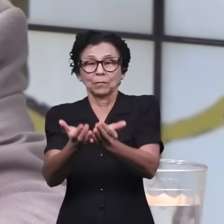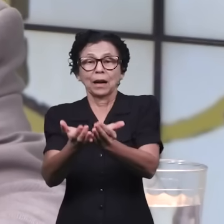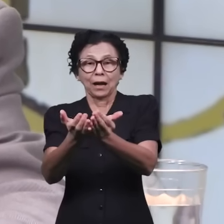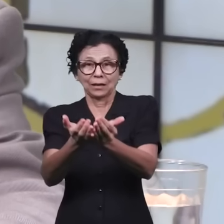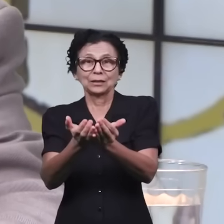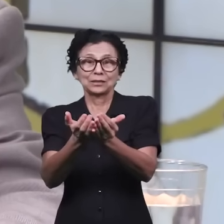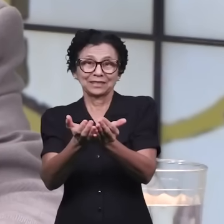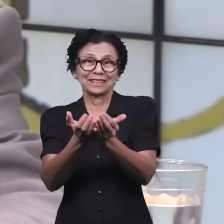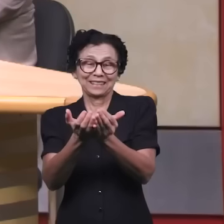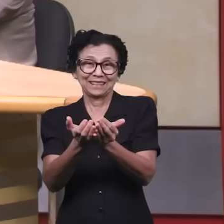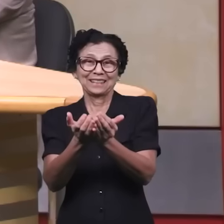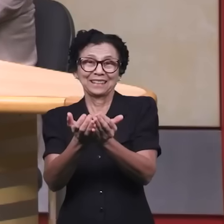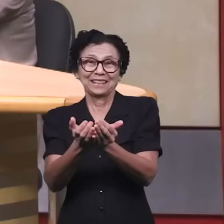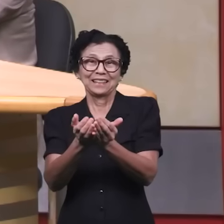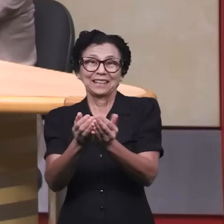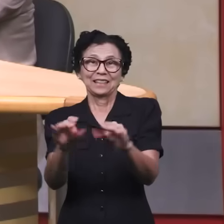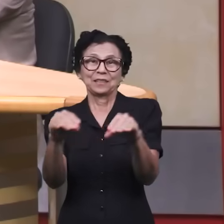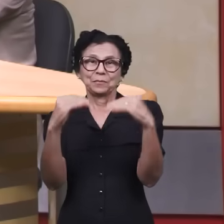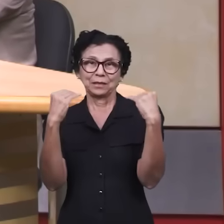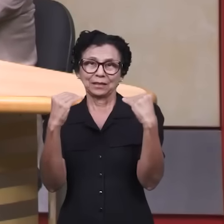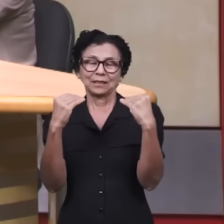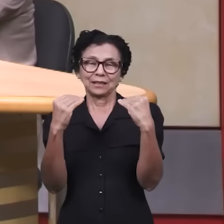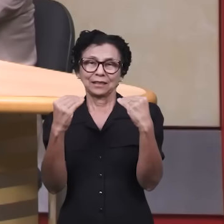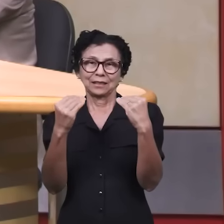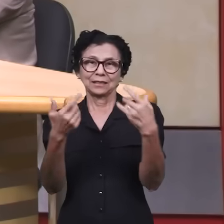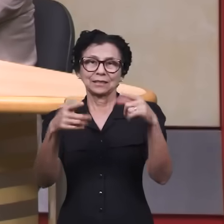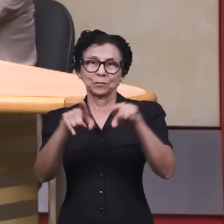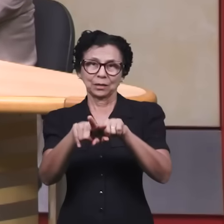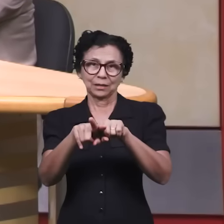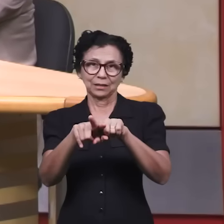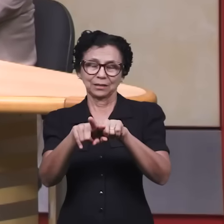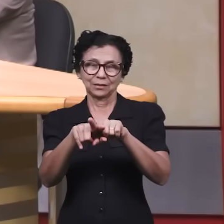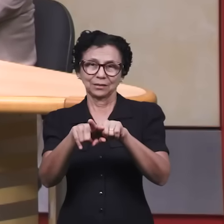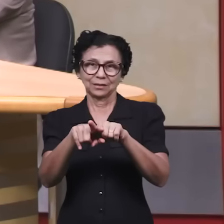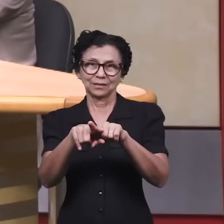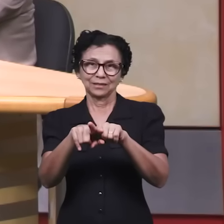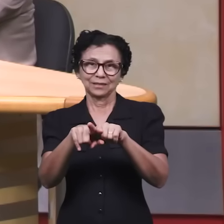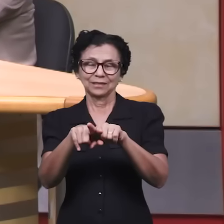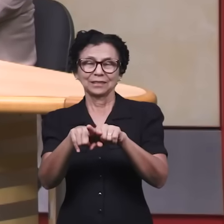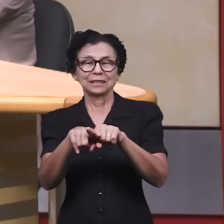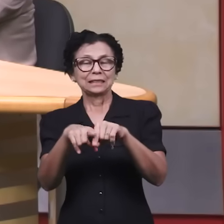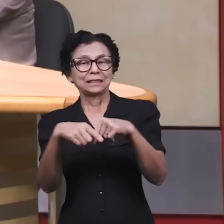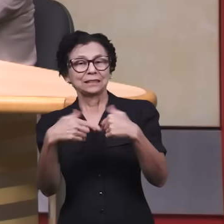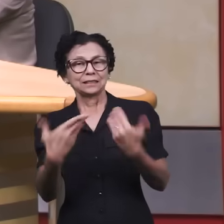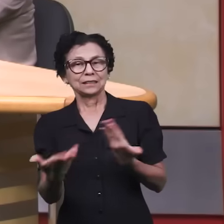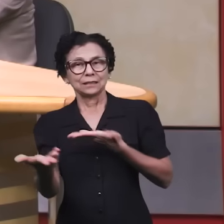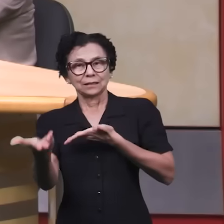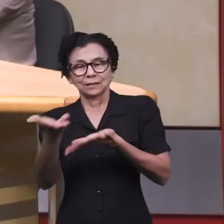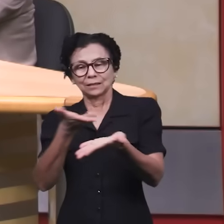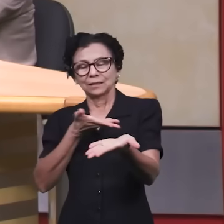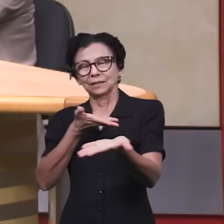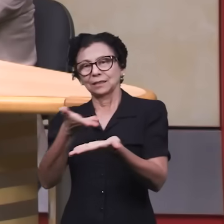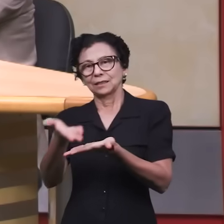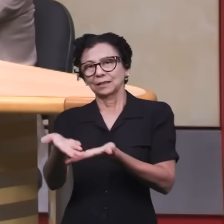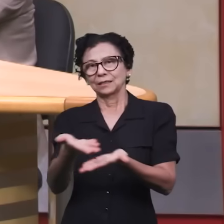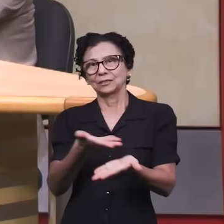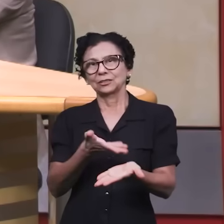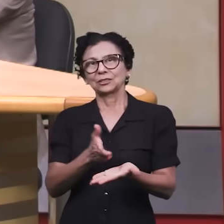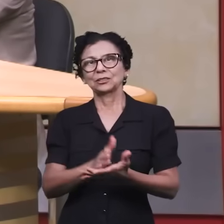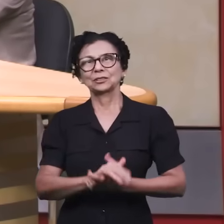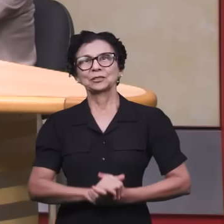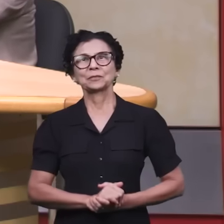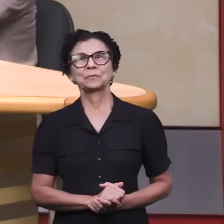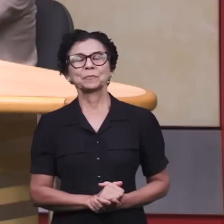lá pelo sistema em tempo real, pelo sistema em tempo real, e interage com a gente. Então, você tem essa questão